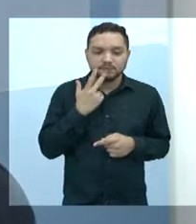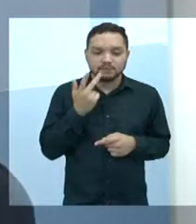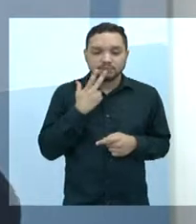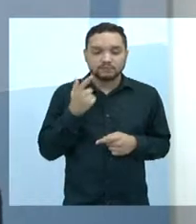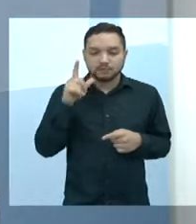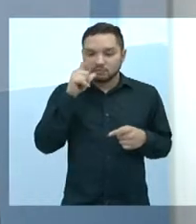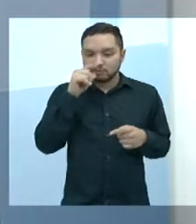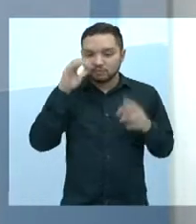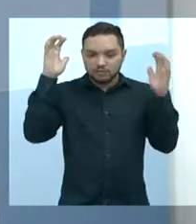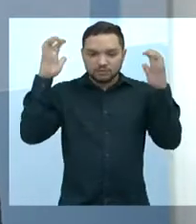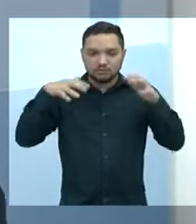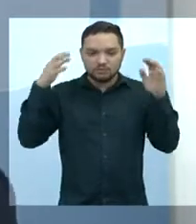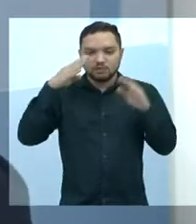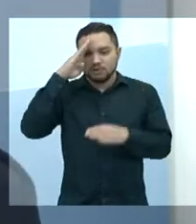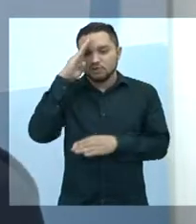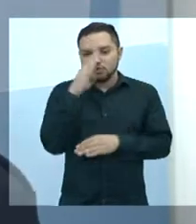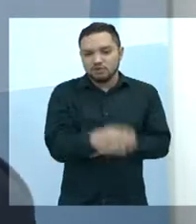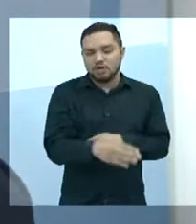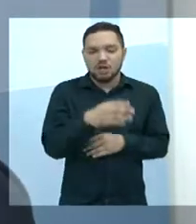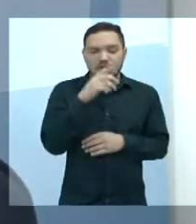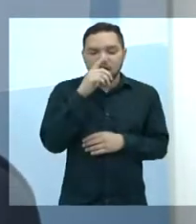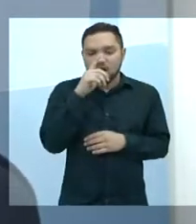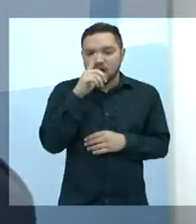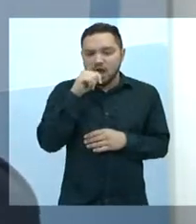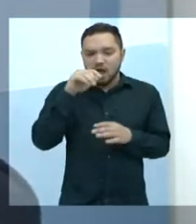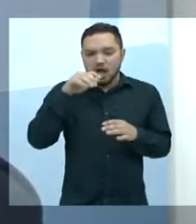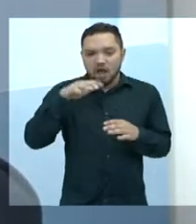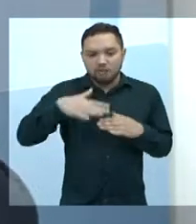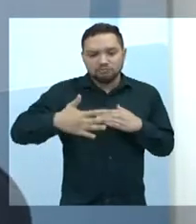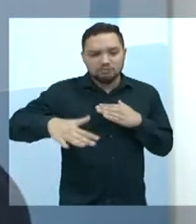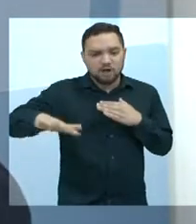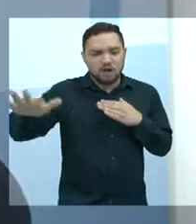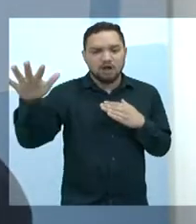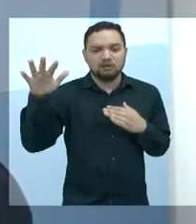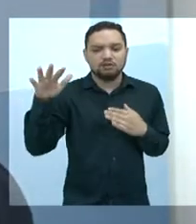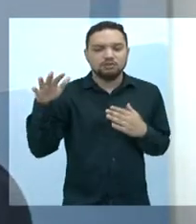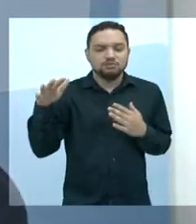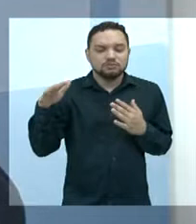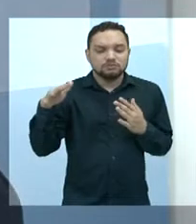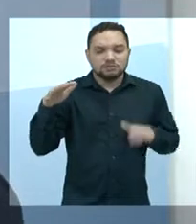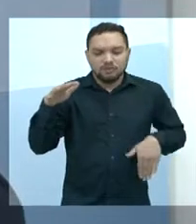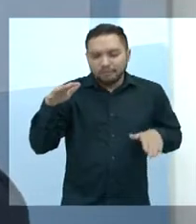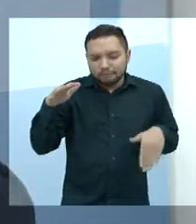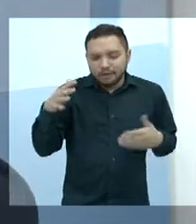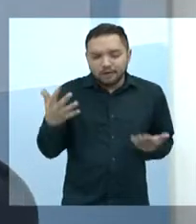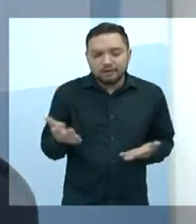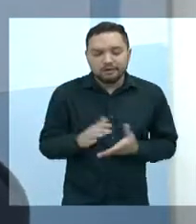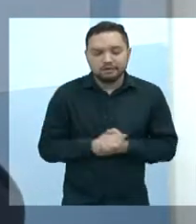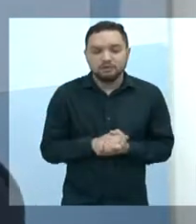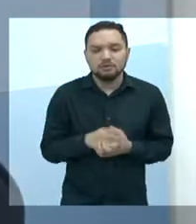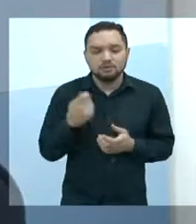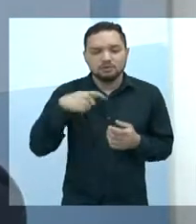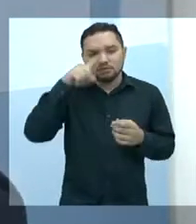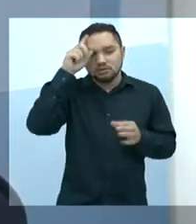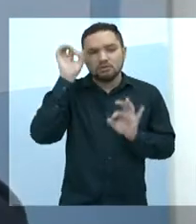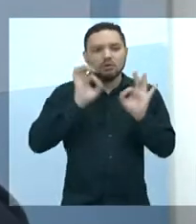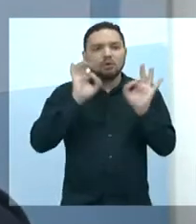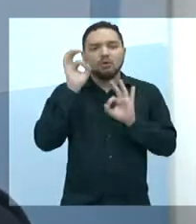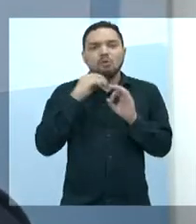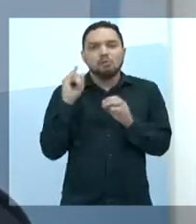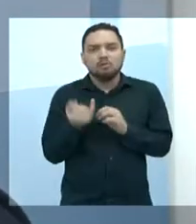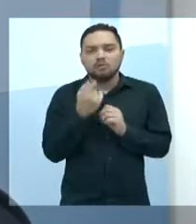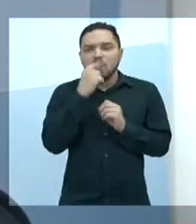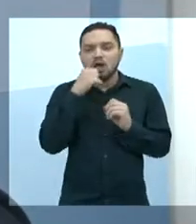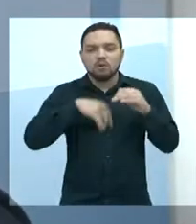de chuva, ela vai direto para o mar, Paulo, tá entendendo? Então nós temos que ter mais ideias, assim, que a gente possa armazenar essas águas,